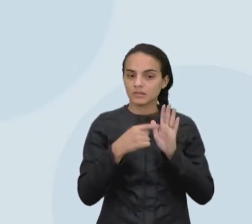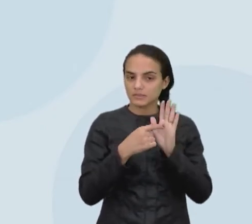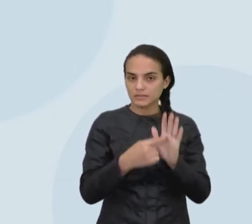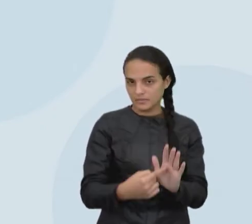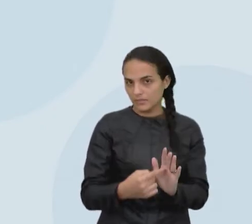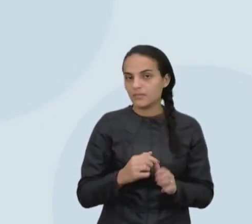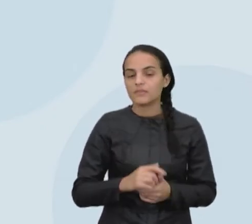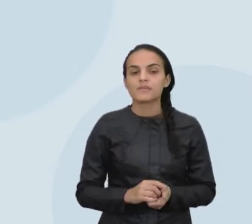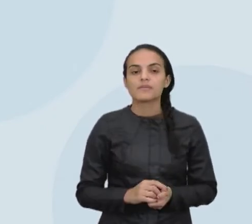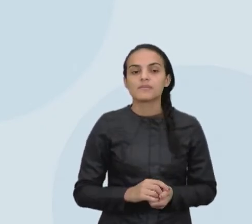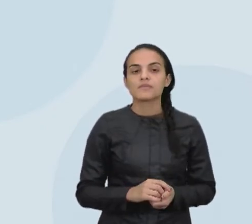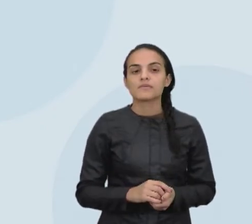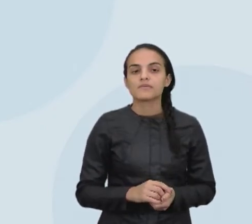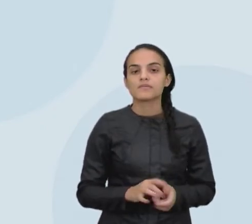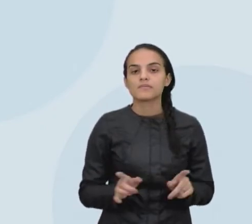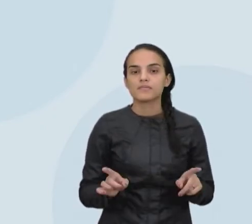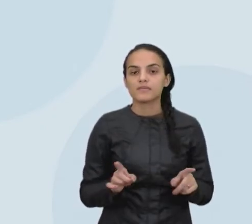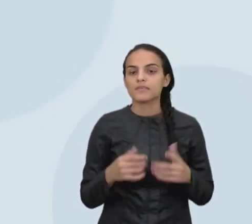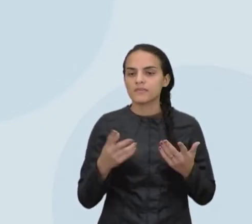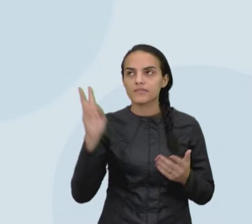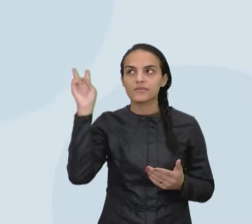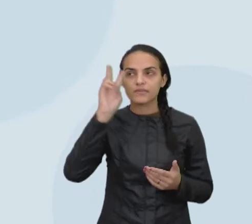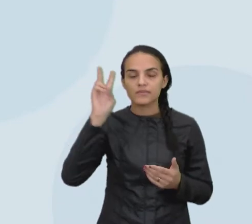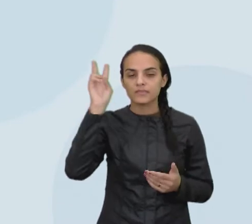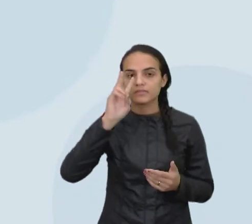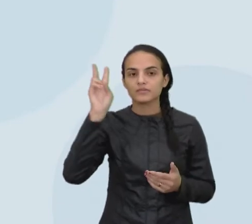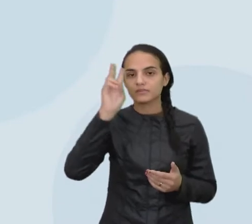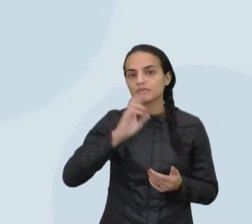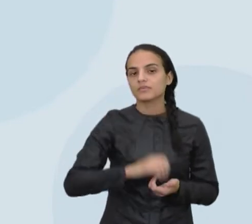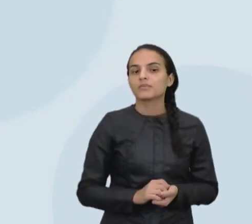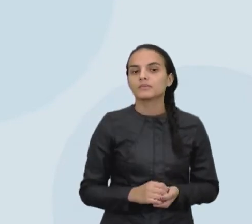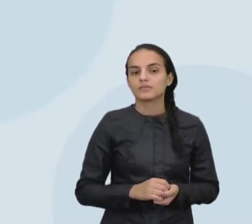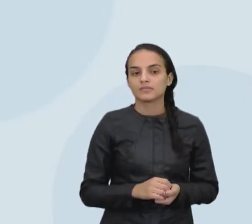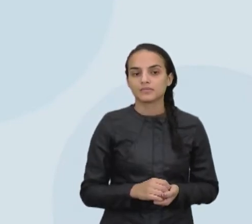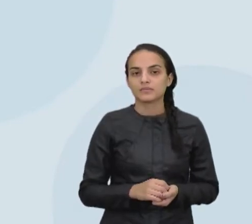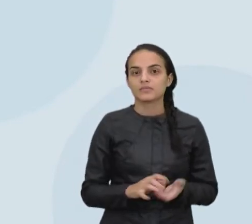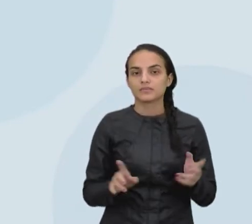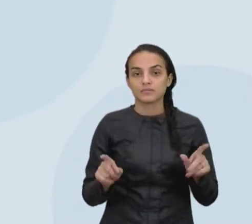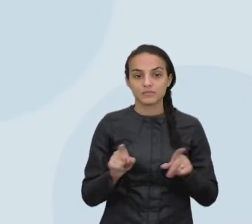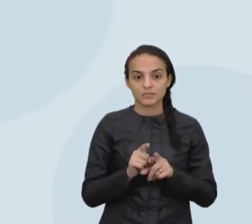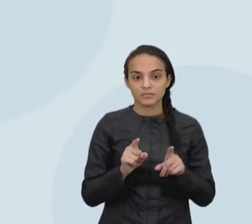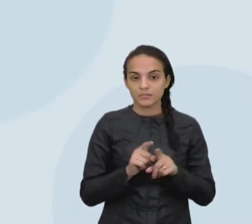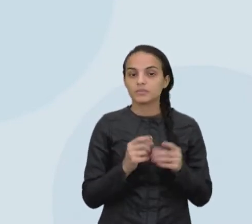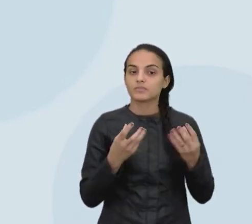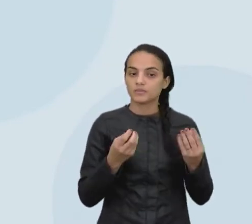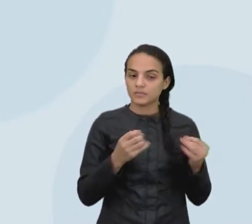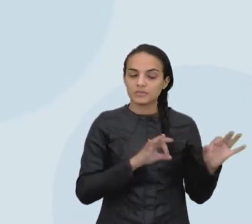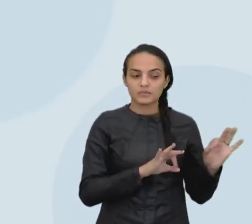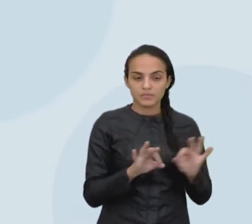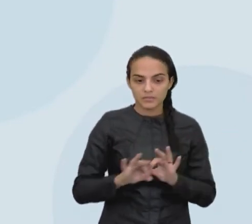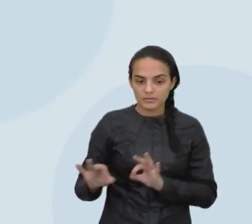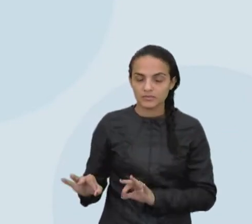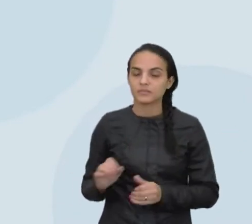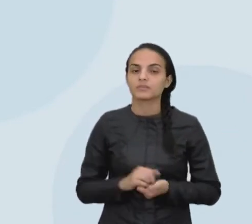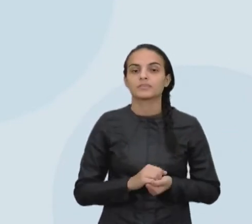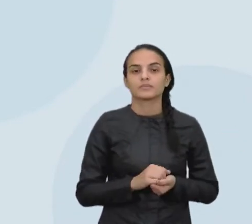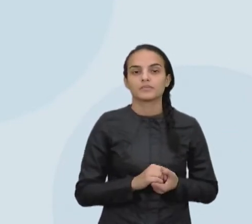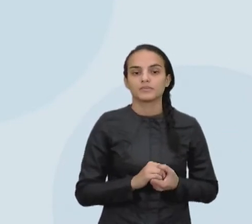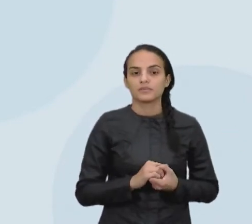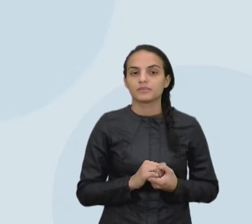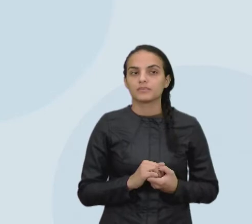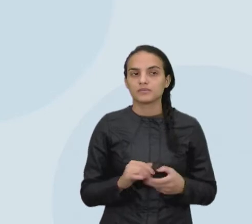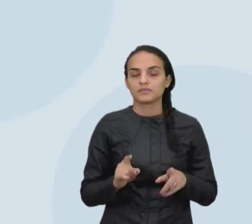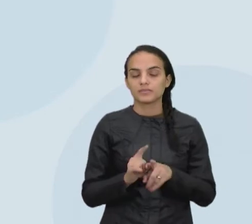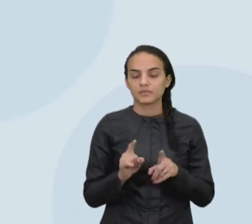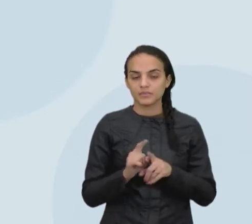do município de São Paulo. Lembrando que cada município tem o seu plano diretor e provavelmente